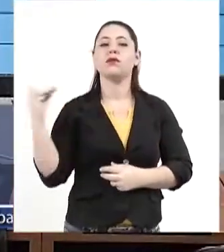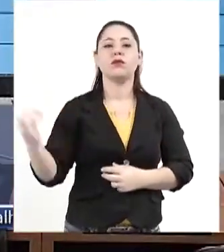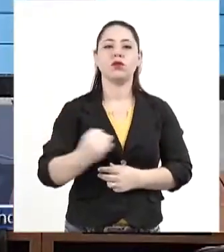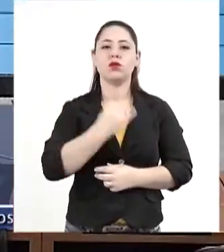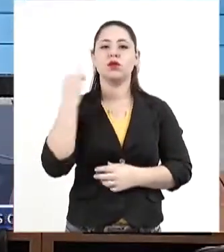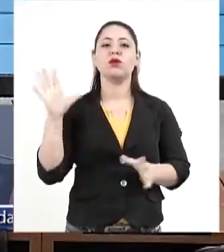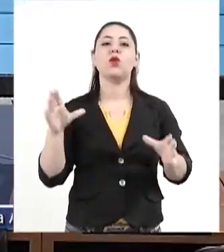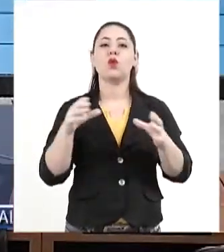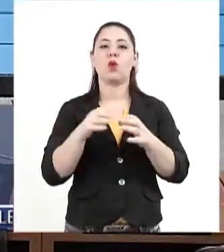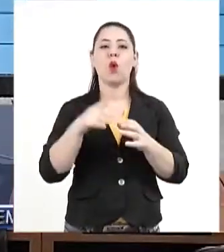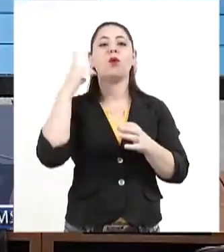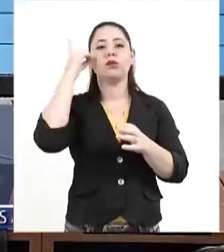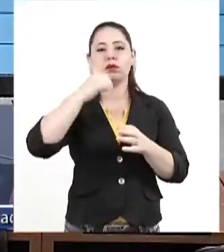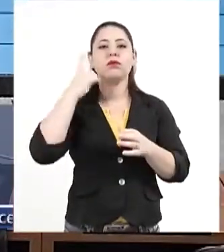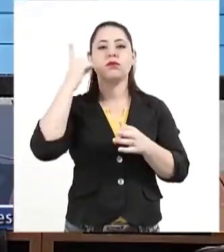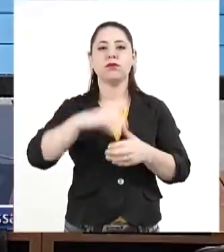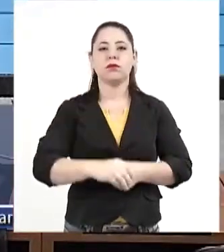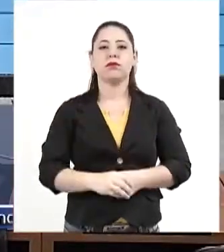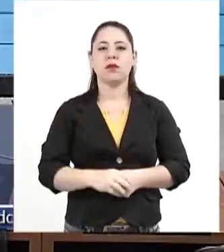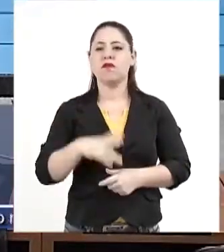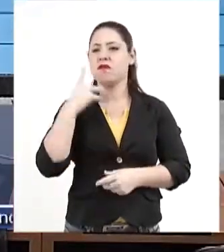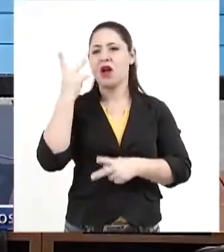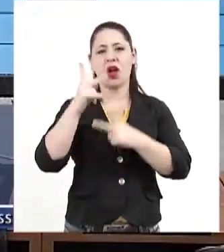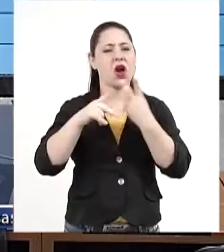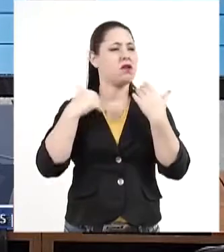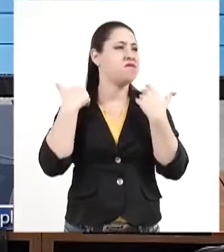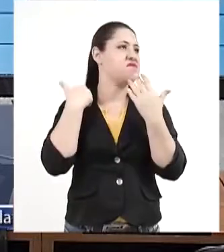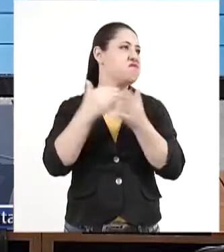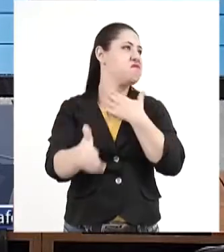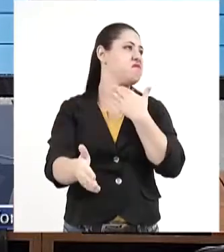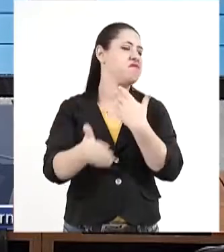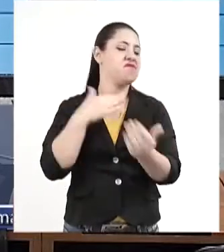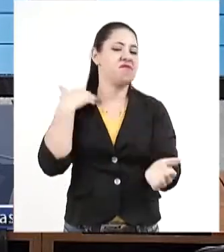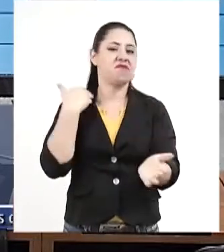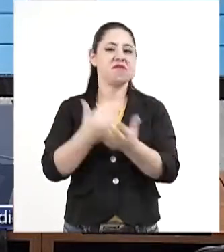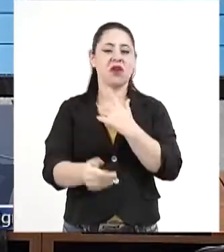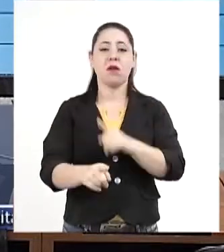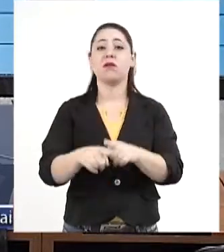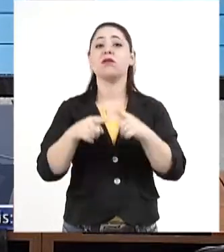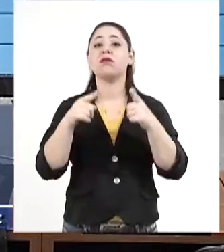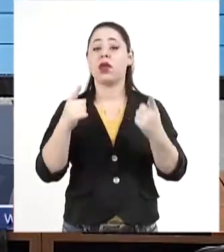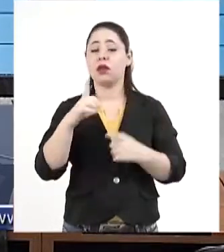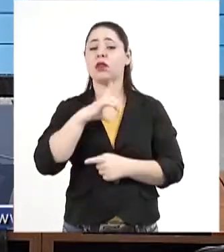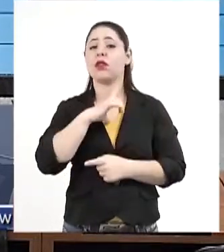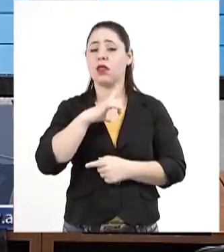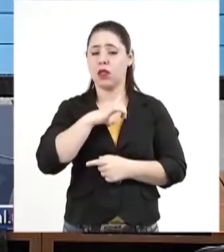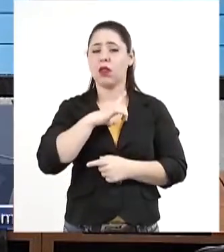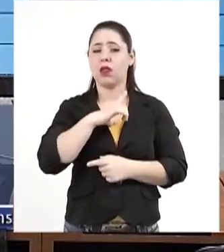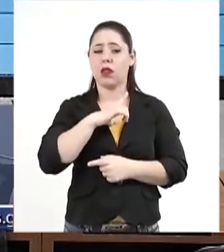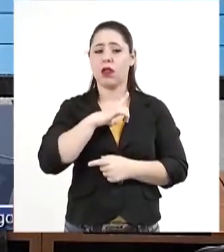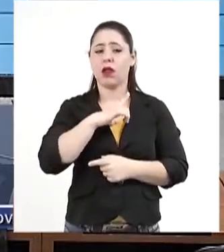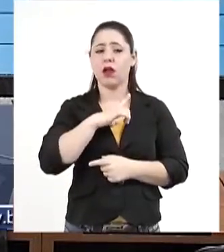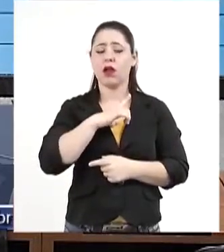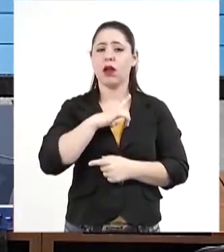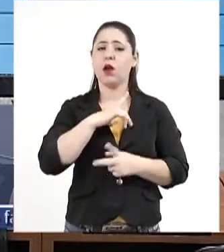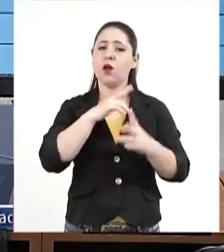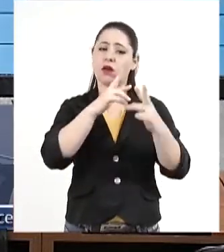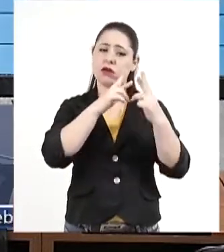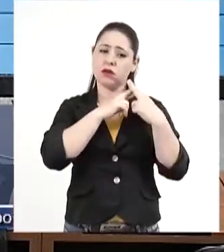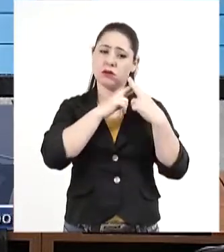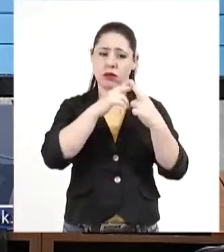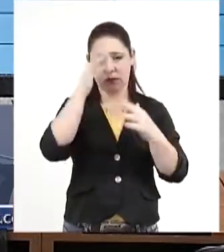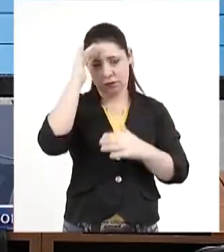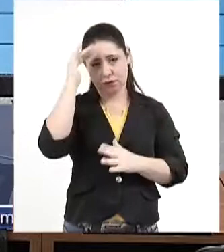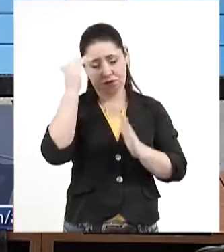no parlamento. Digam o que vocês quiserem, mas tenham a consideração de vocês nesse